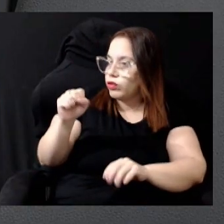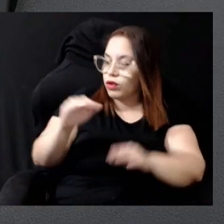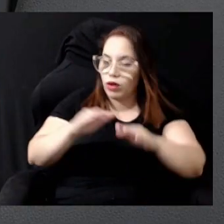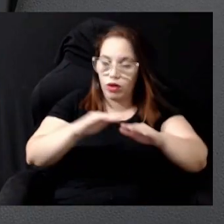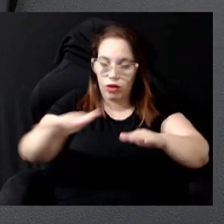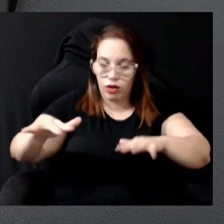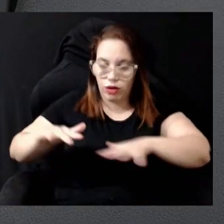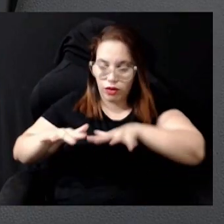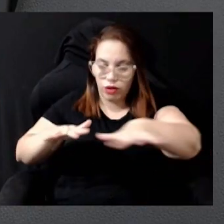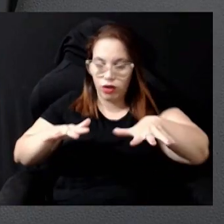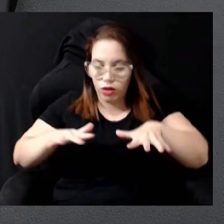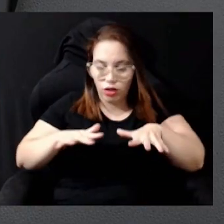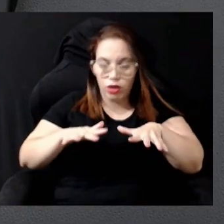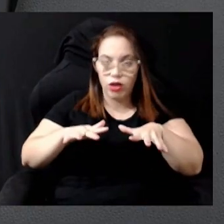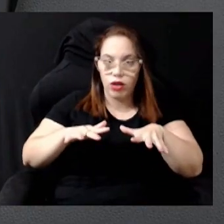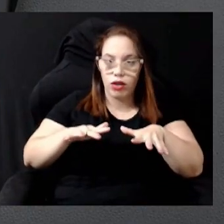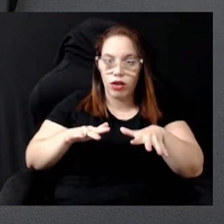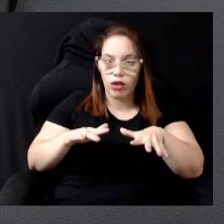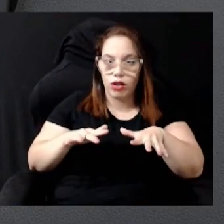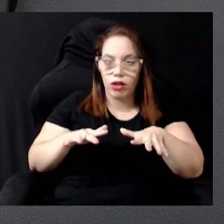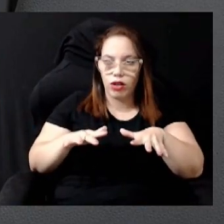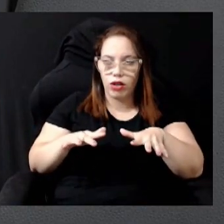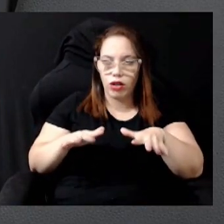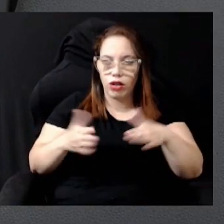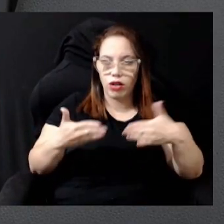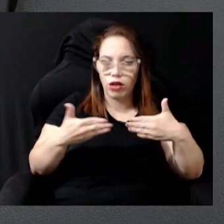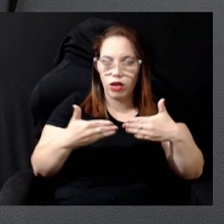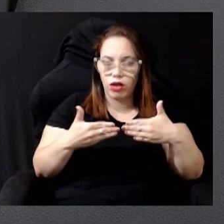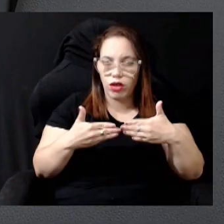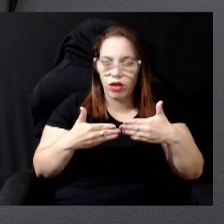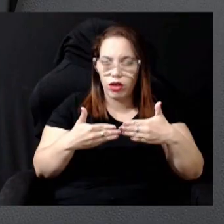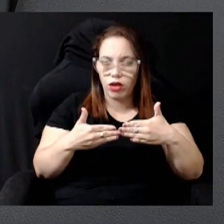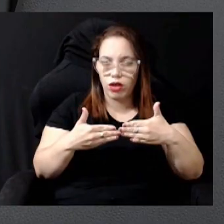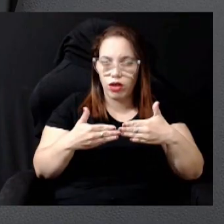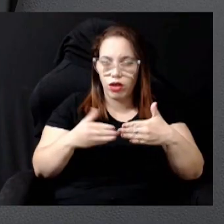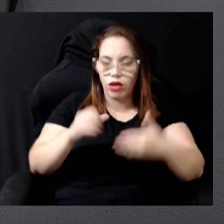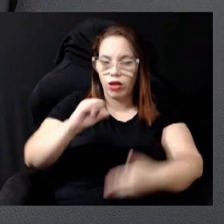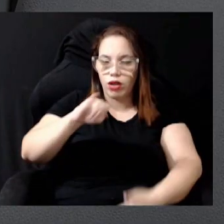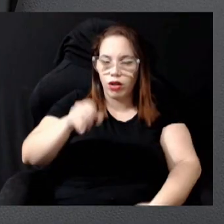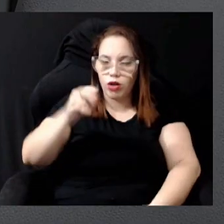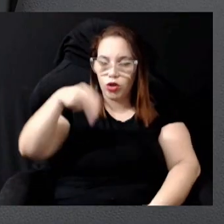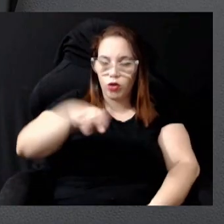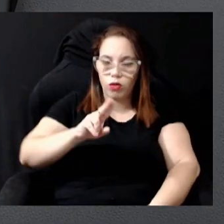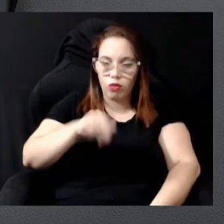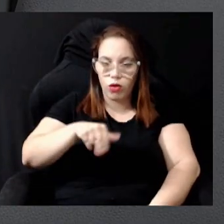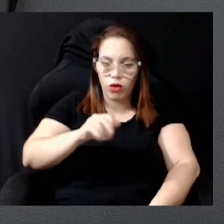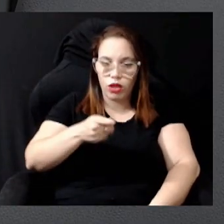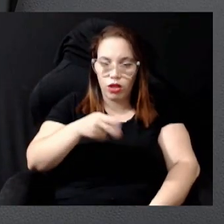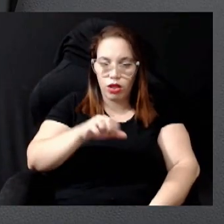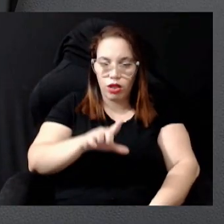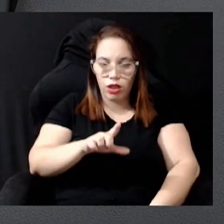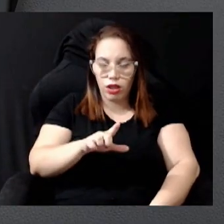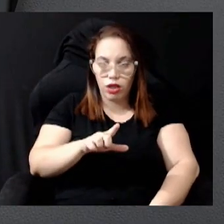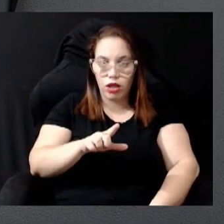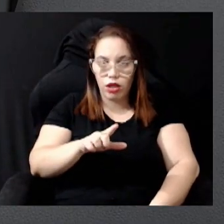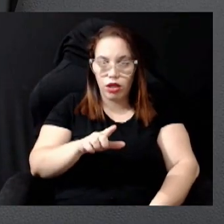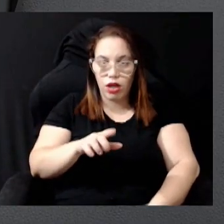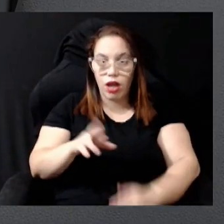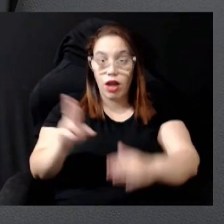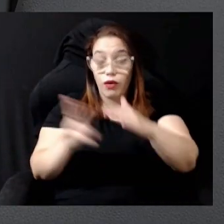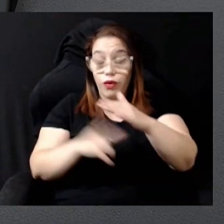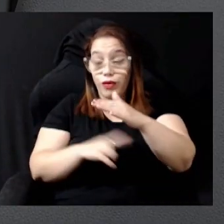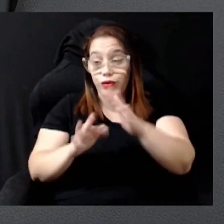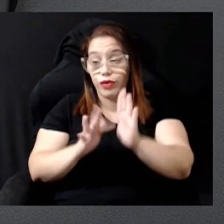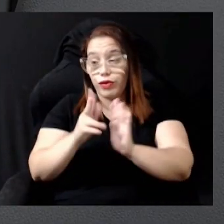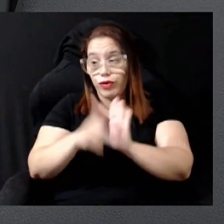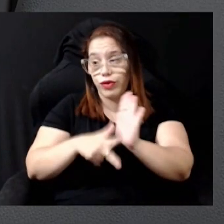tem uma barreira física que é a John Boy Dunlop, por um lado, e o outro a ferrovia. Então, essa